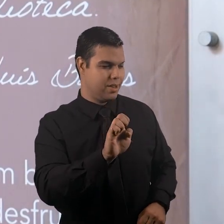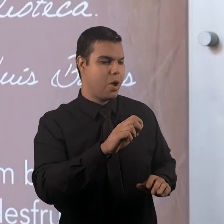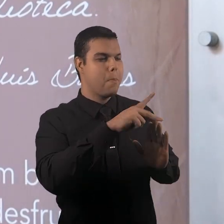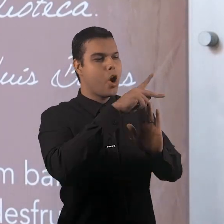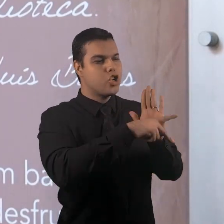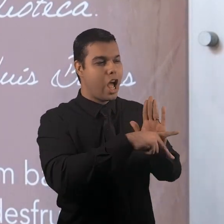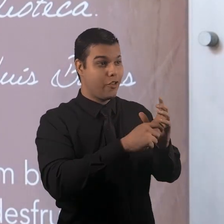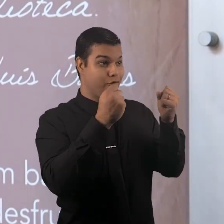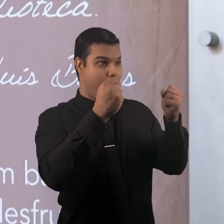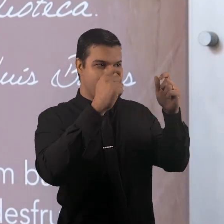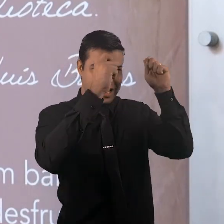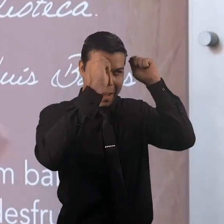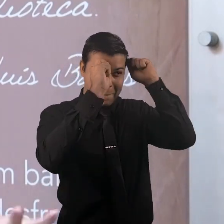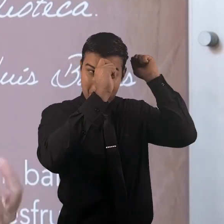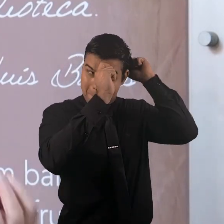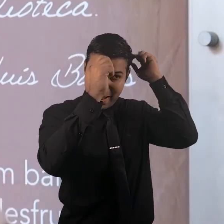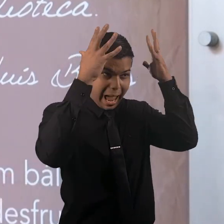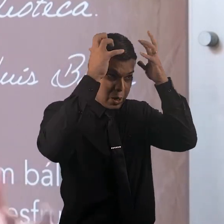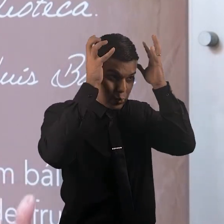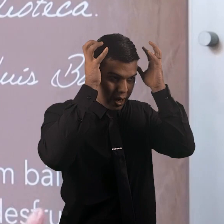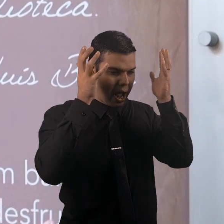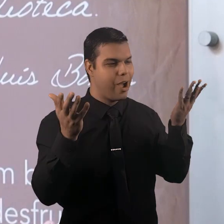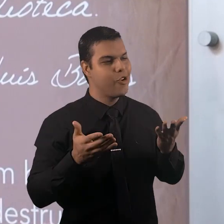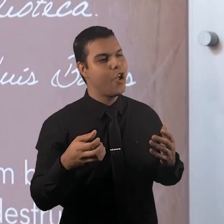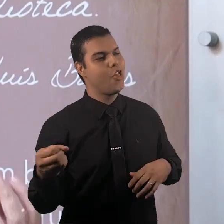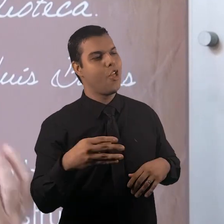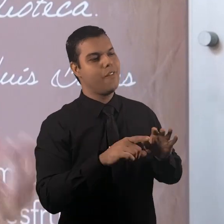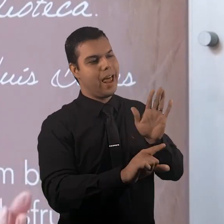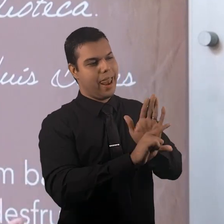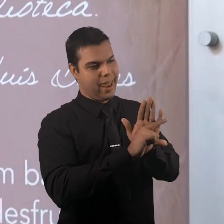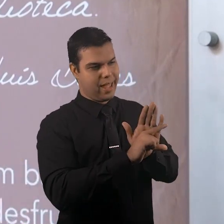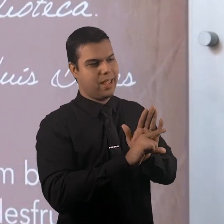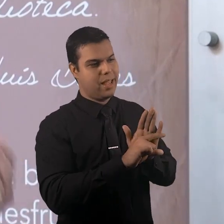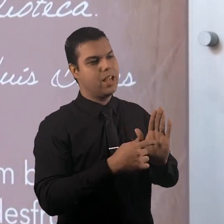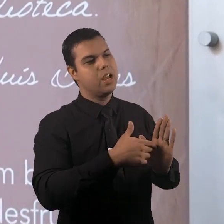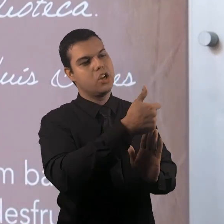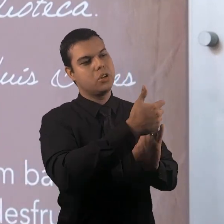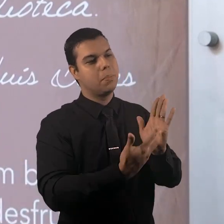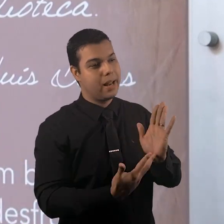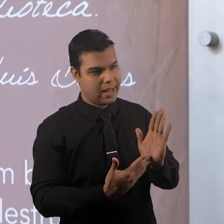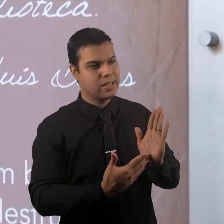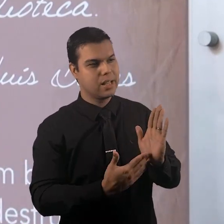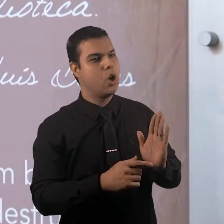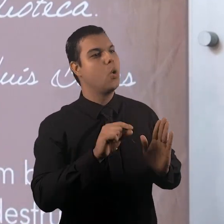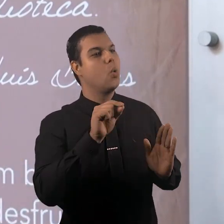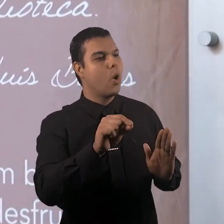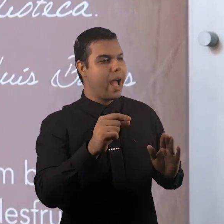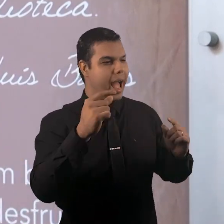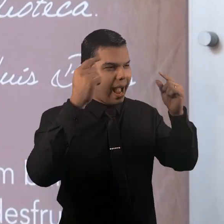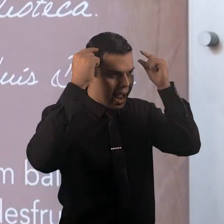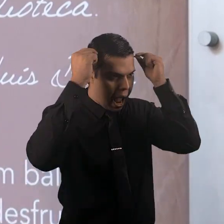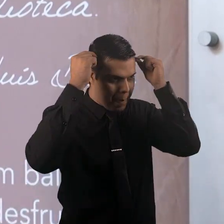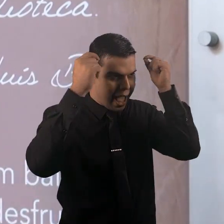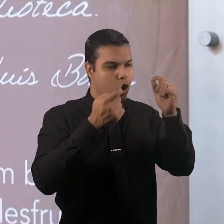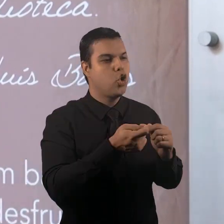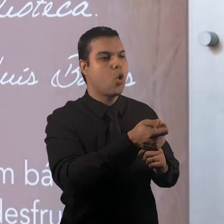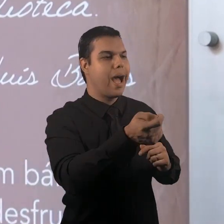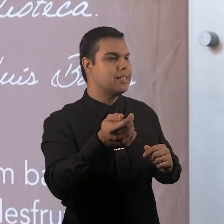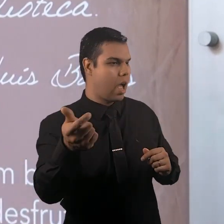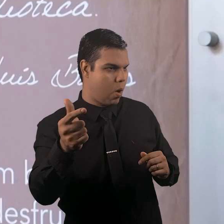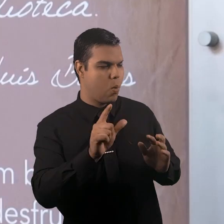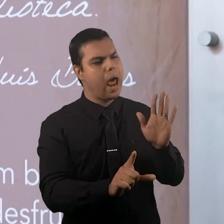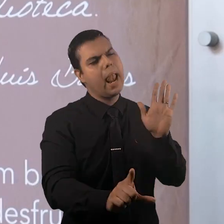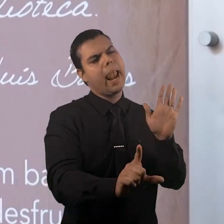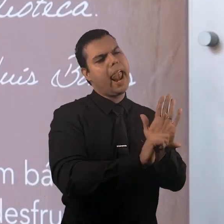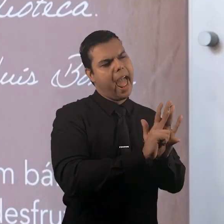na Peruca. Aí surgiu agora uma nova legislação, uma lei super nova, que fala do fluxo de doação de cabelo no Rio de Janeiro. Por que essa